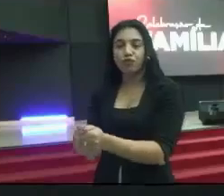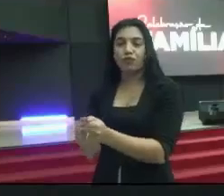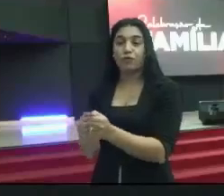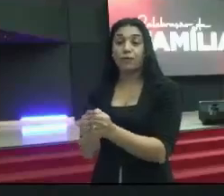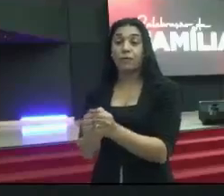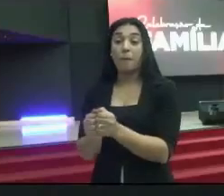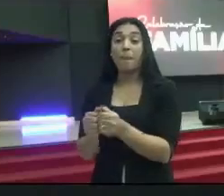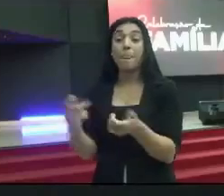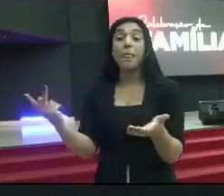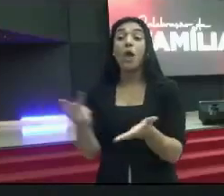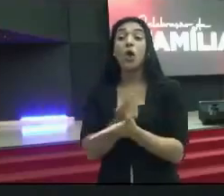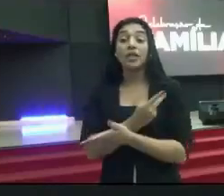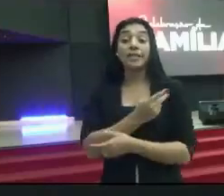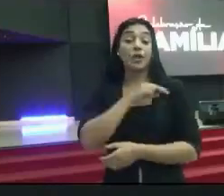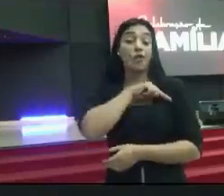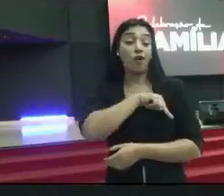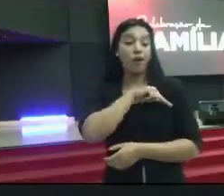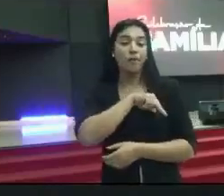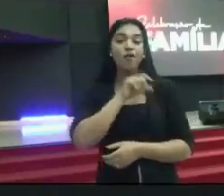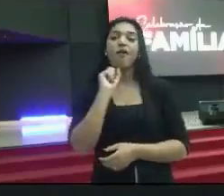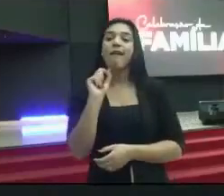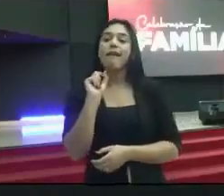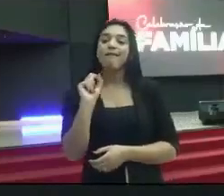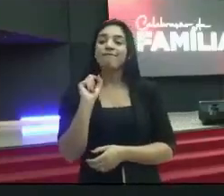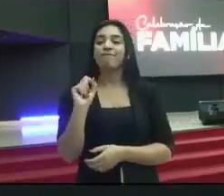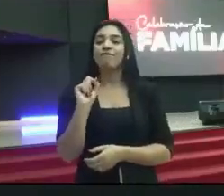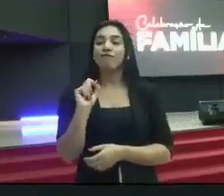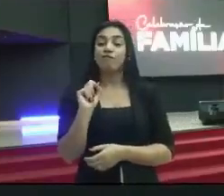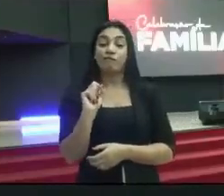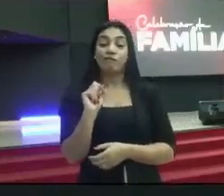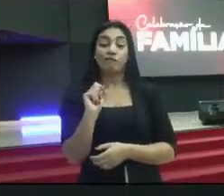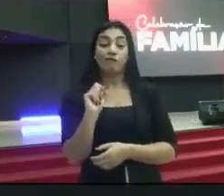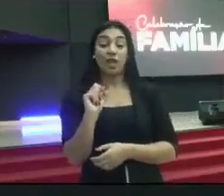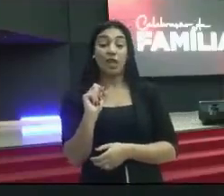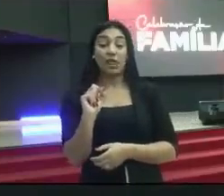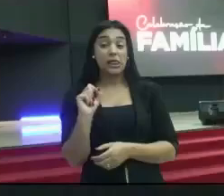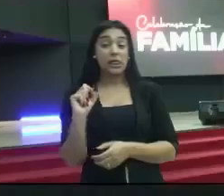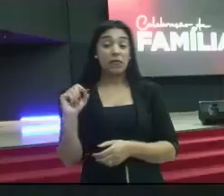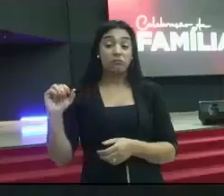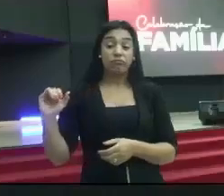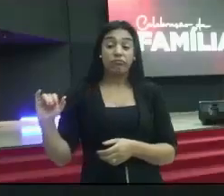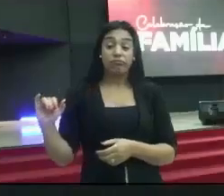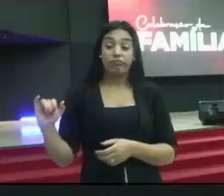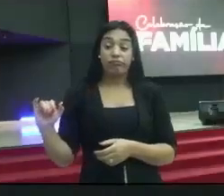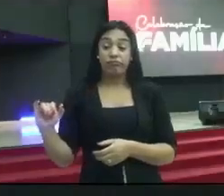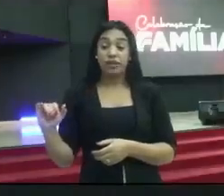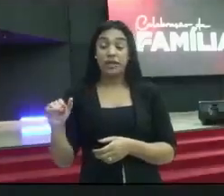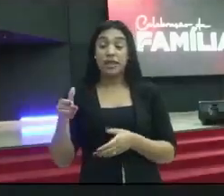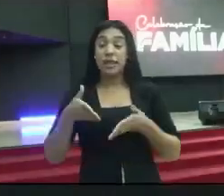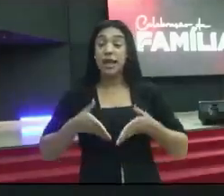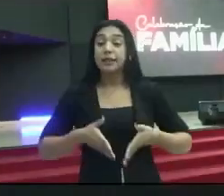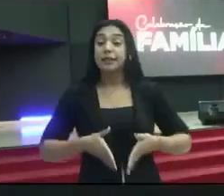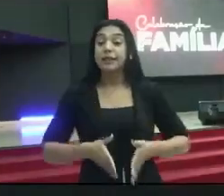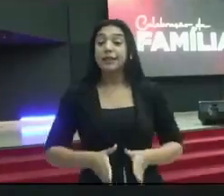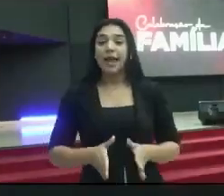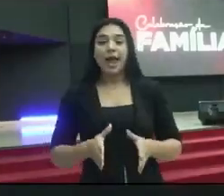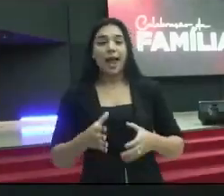Sabe o que estava acontecendo com Noemi? No meio da tragédia nasceu o